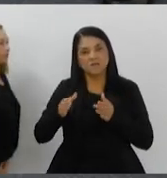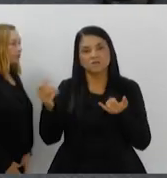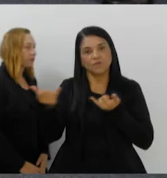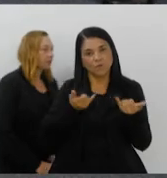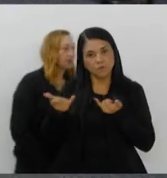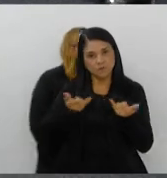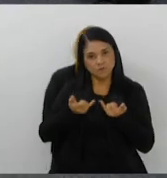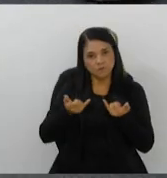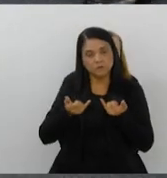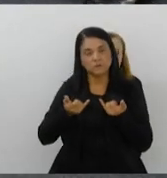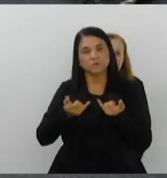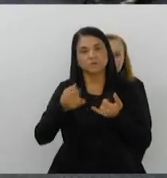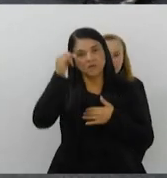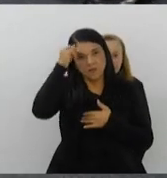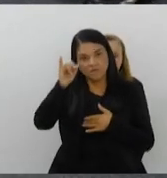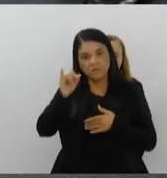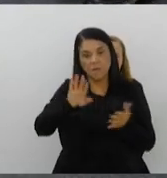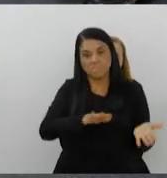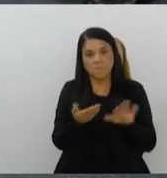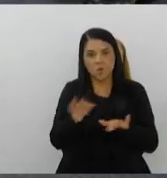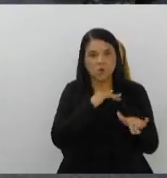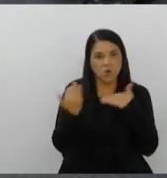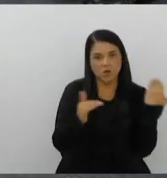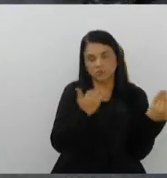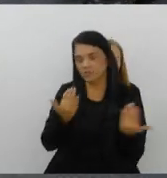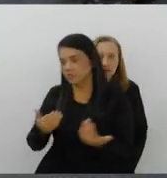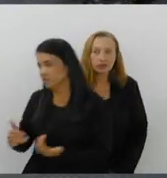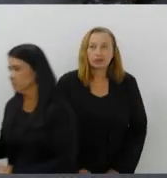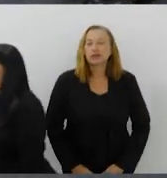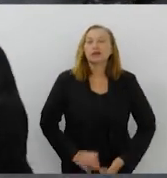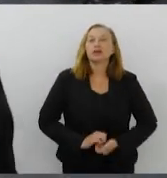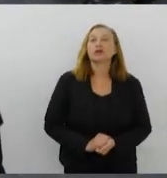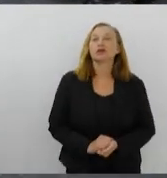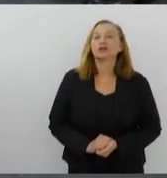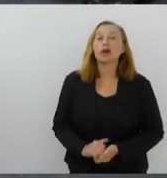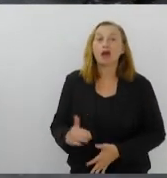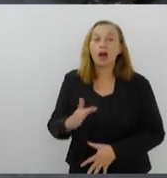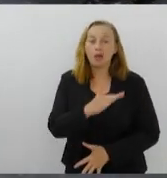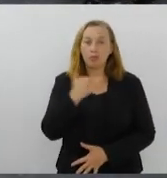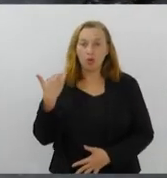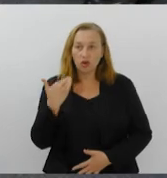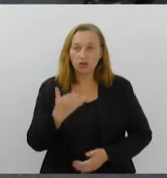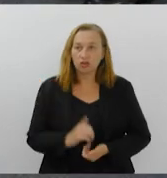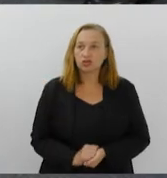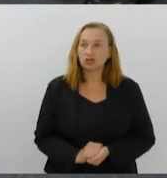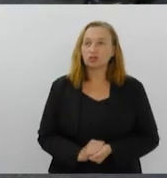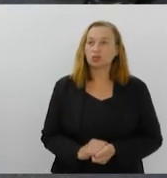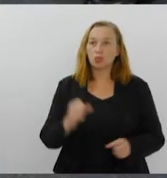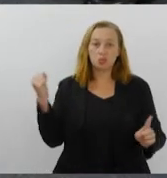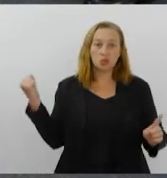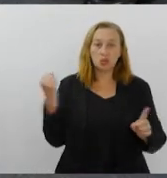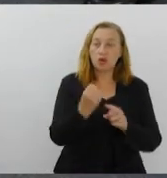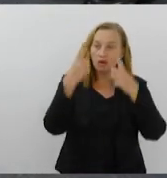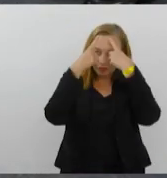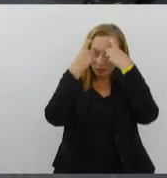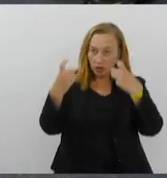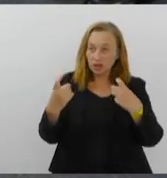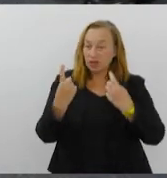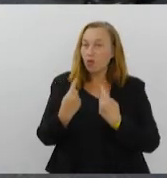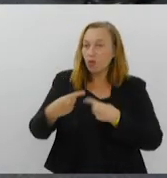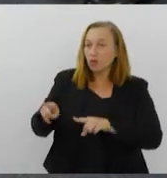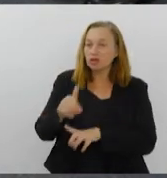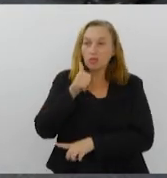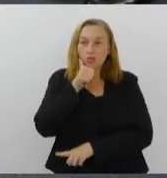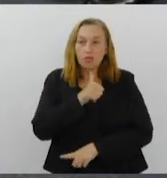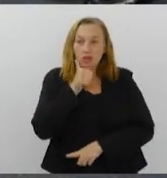para prevenir essas mortes que são evitáveis. A morte, assassinato, violência contra a mulher